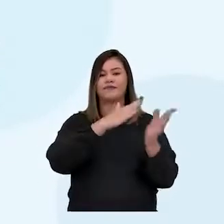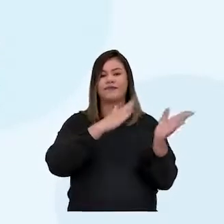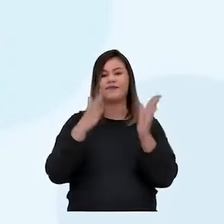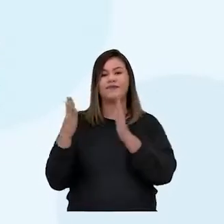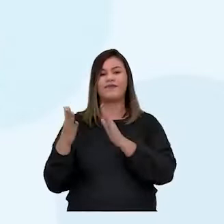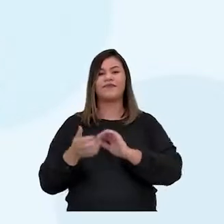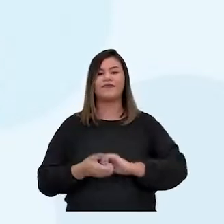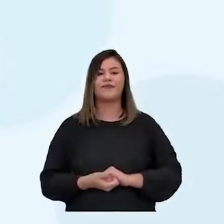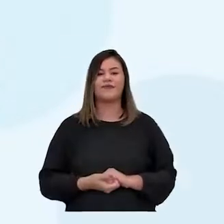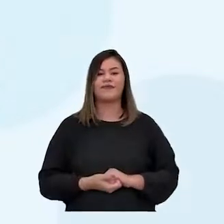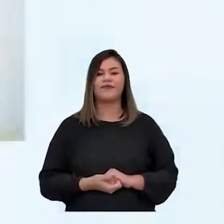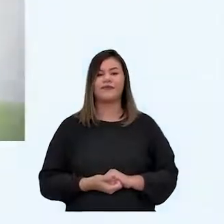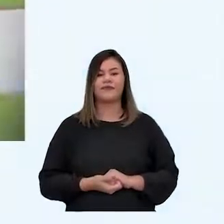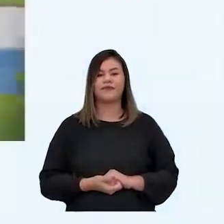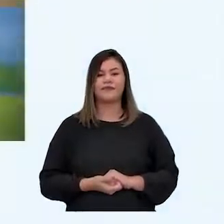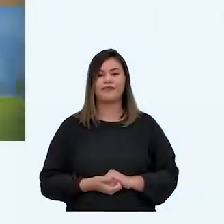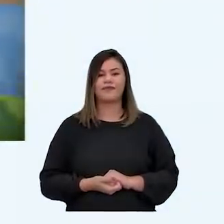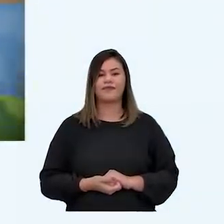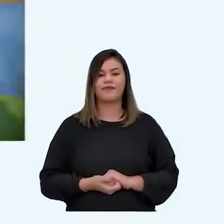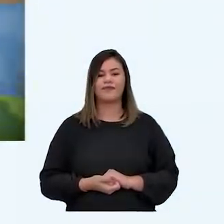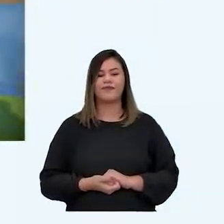videozinho.